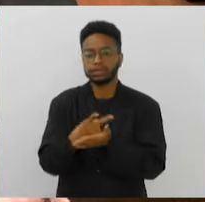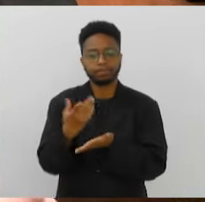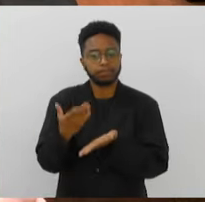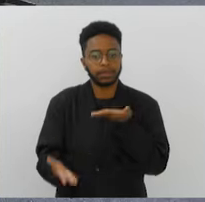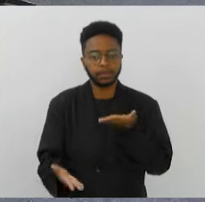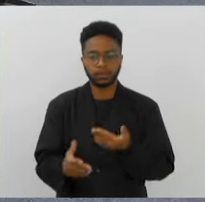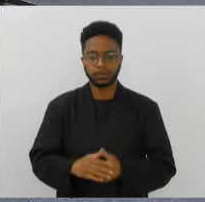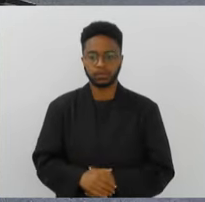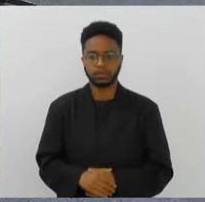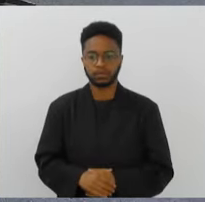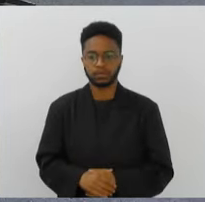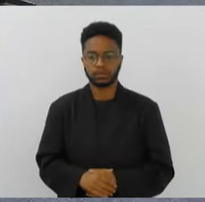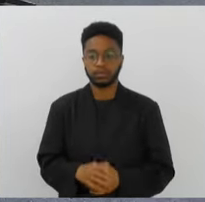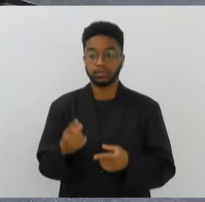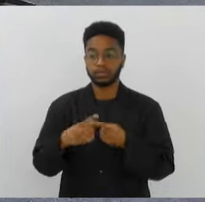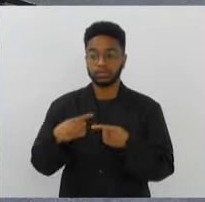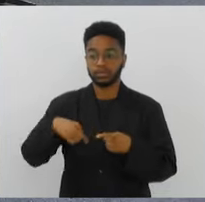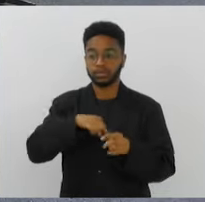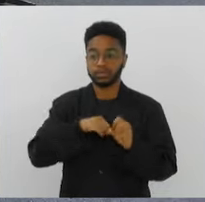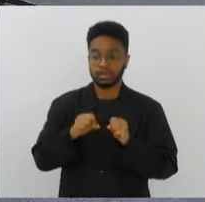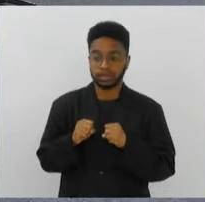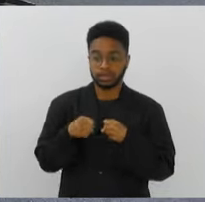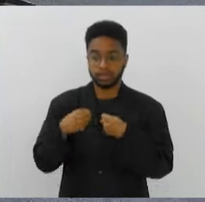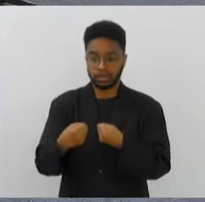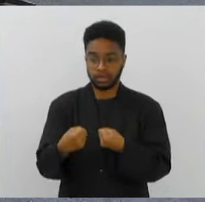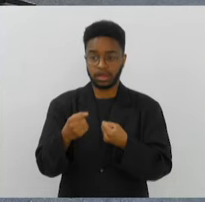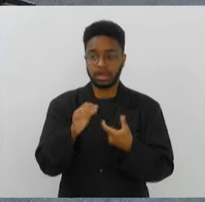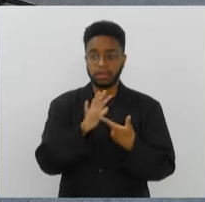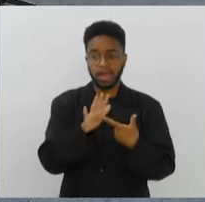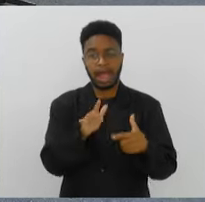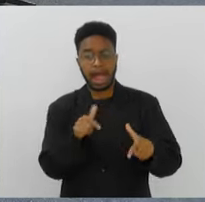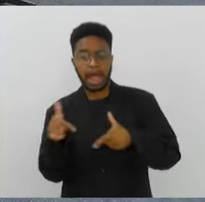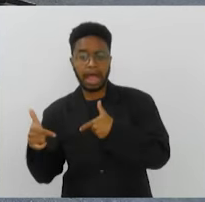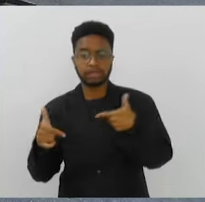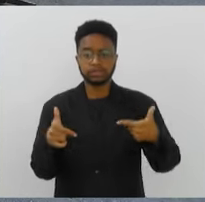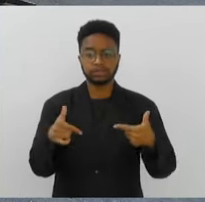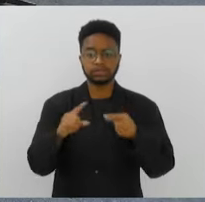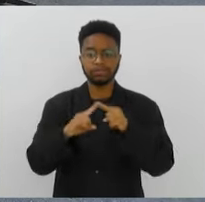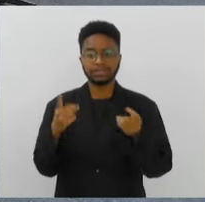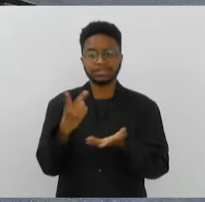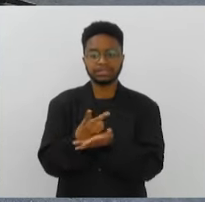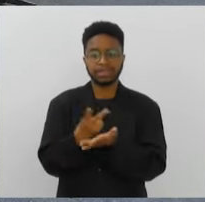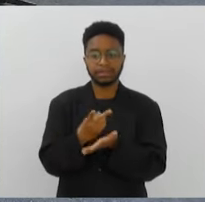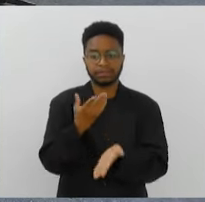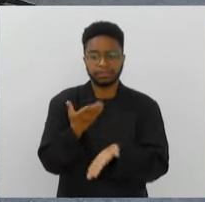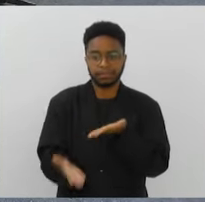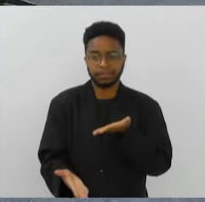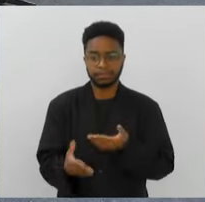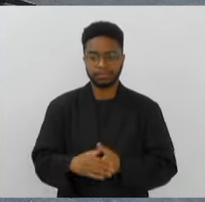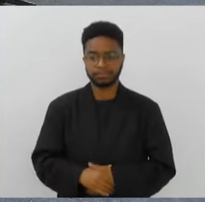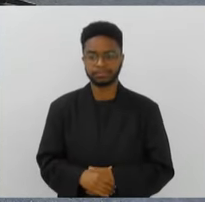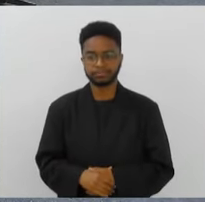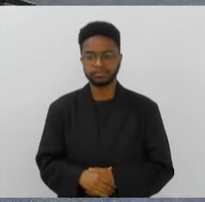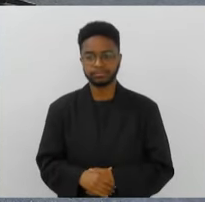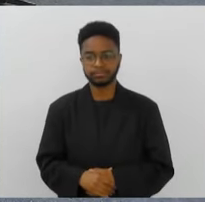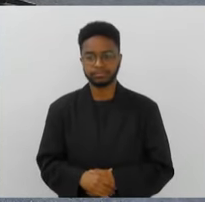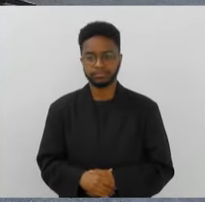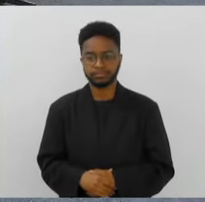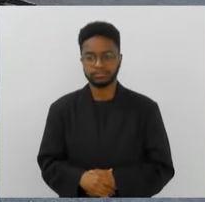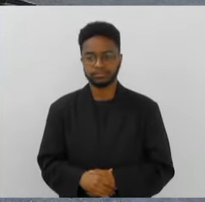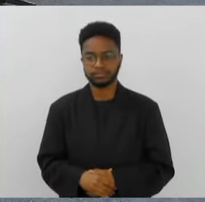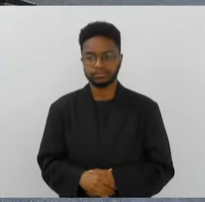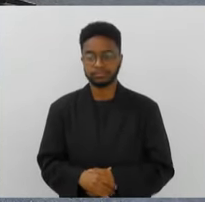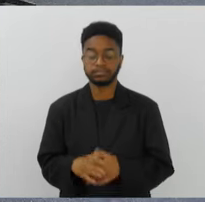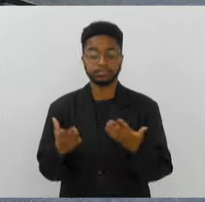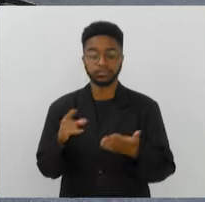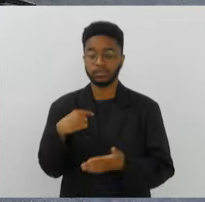sempre perco de goleada. A gente defende, se destaca na partida, faz ponte, pega a bola no cantinho, coisa e tal, mas a gente sempre perde de goleada. E a gente